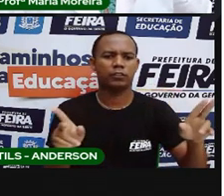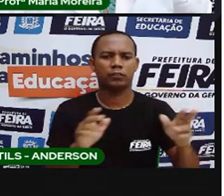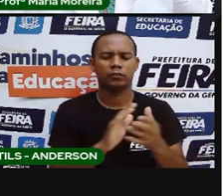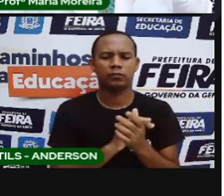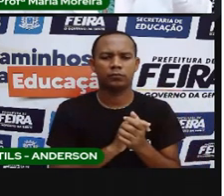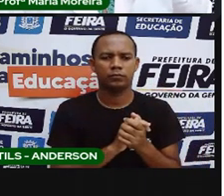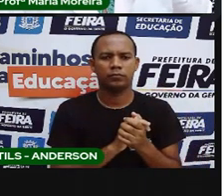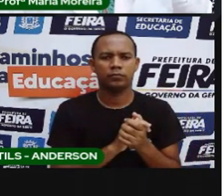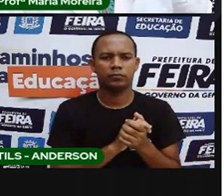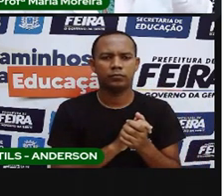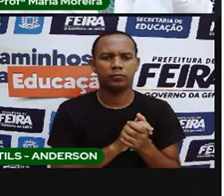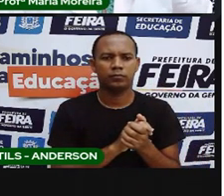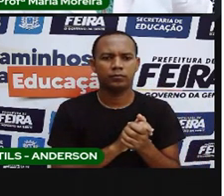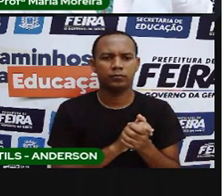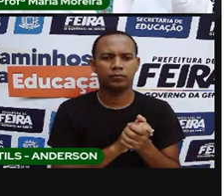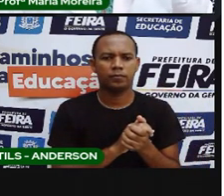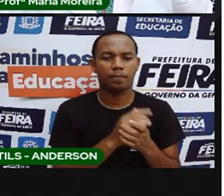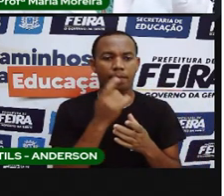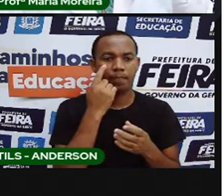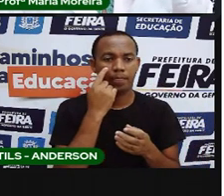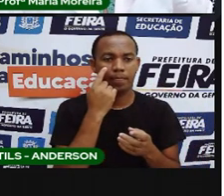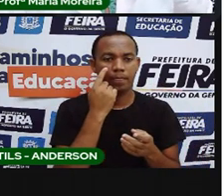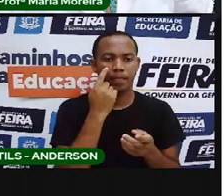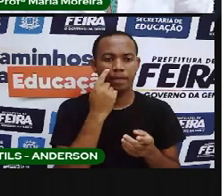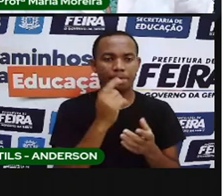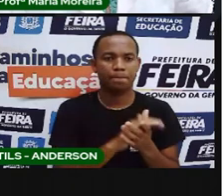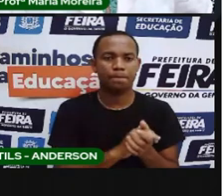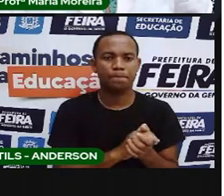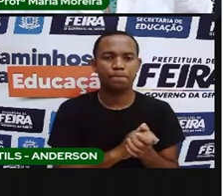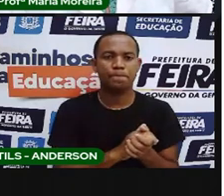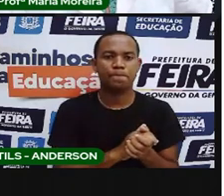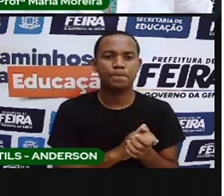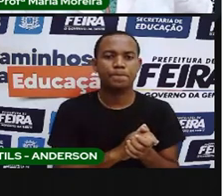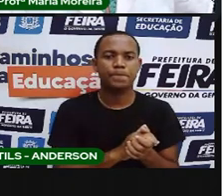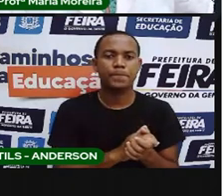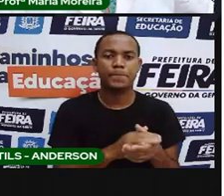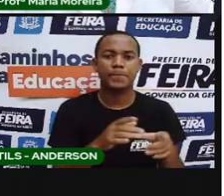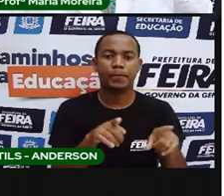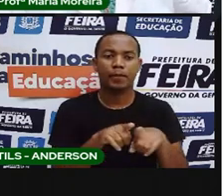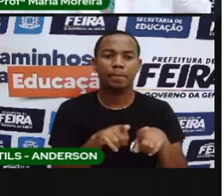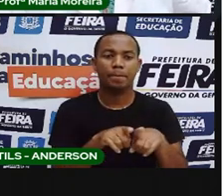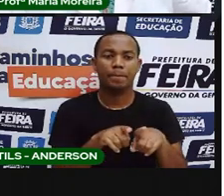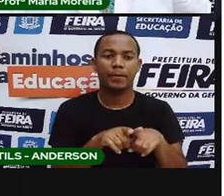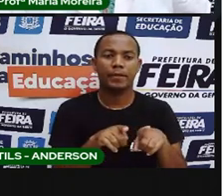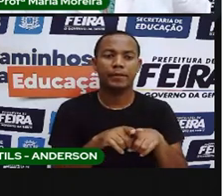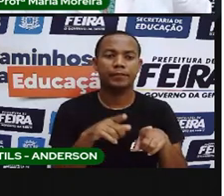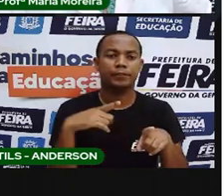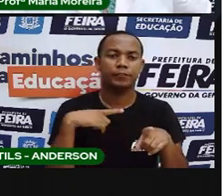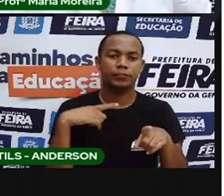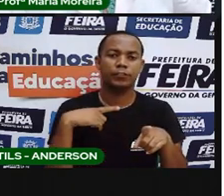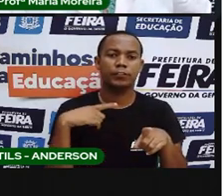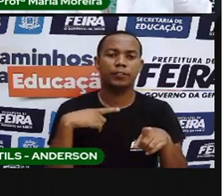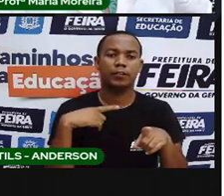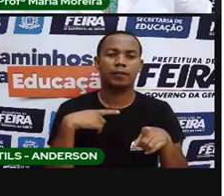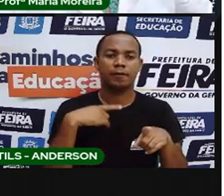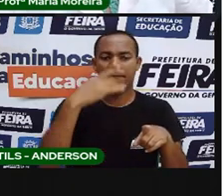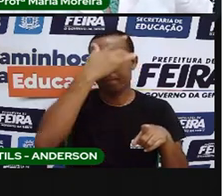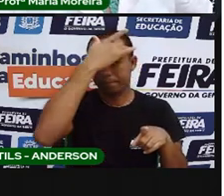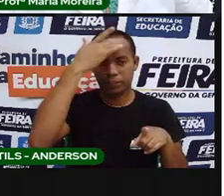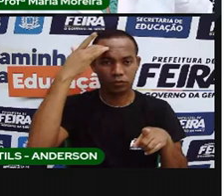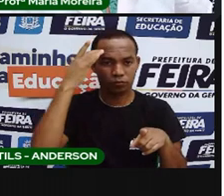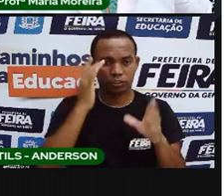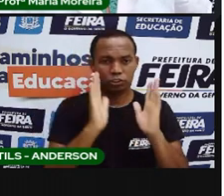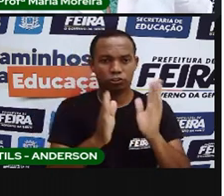moradia dos indígenas. A gente vai ver isso aqui também. Mas é lógico que existiam habitantes no Novo Mundo, no caso,